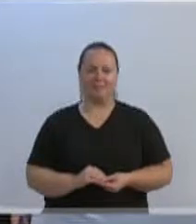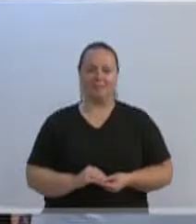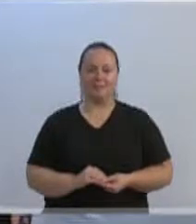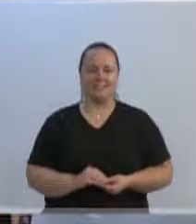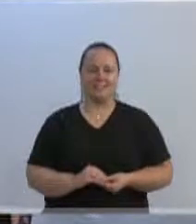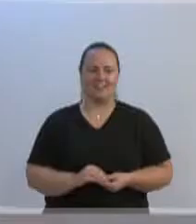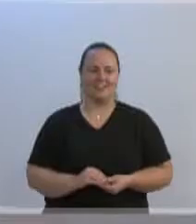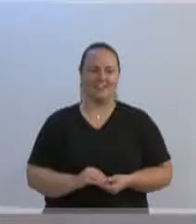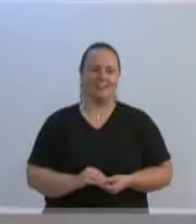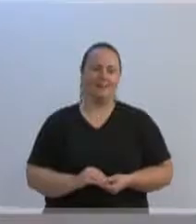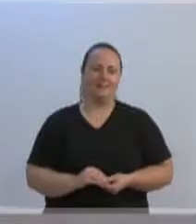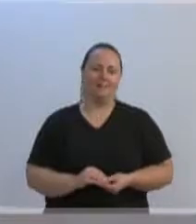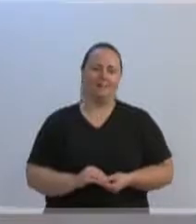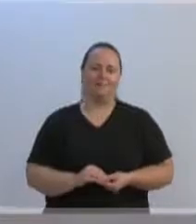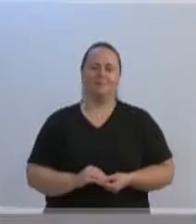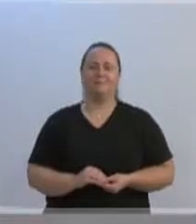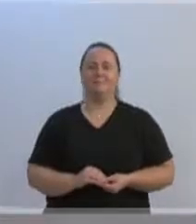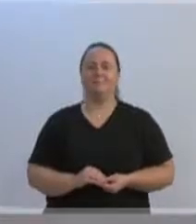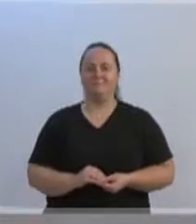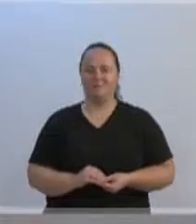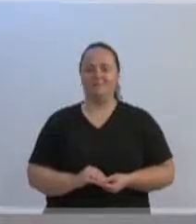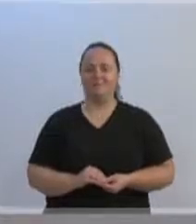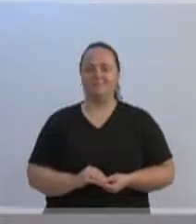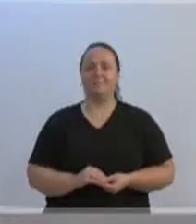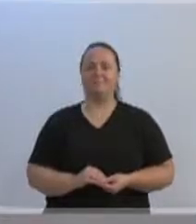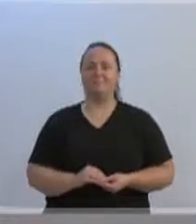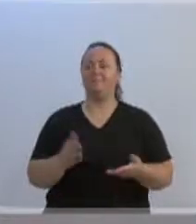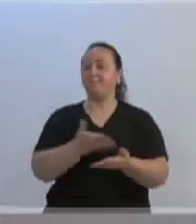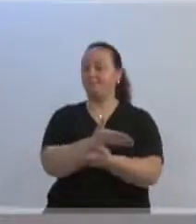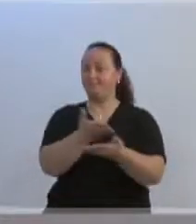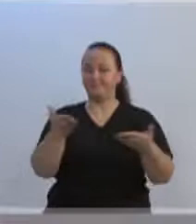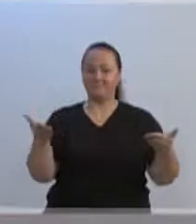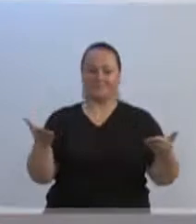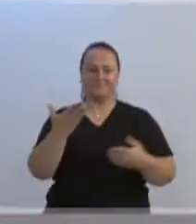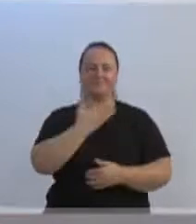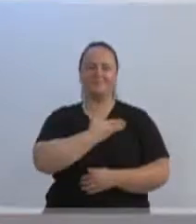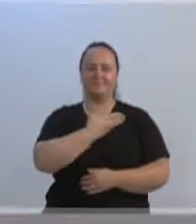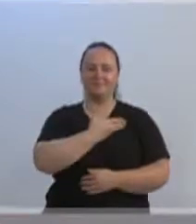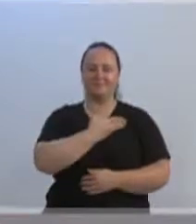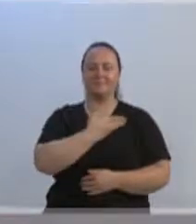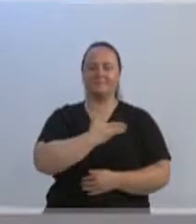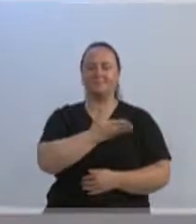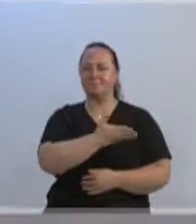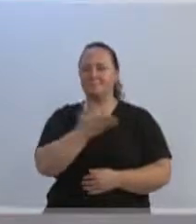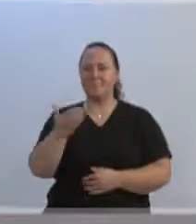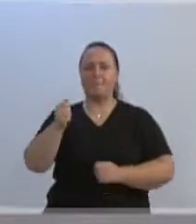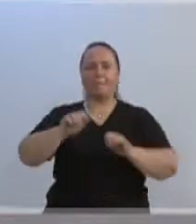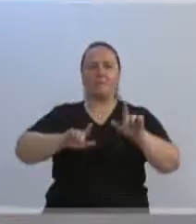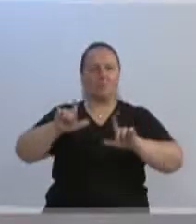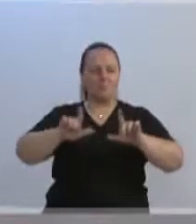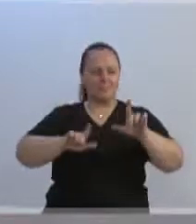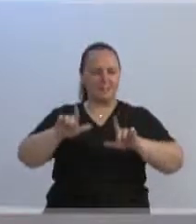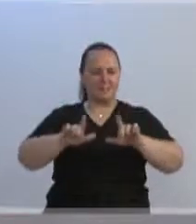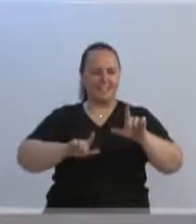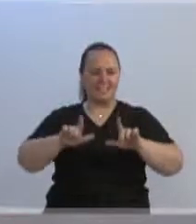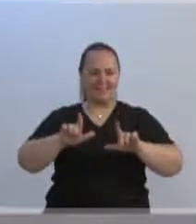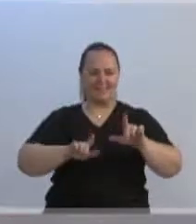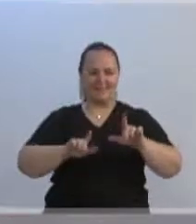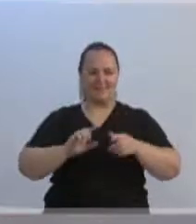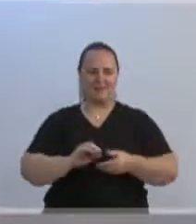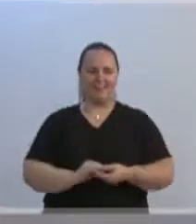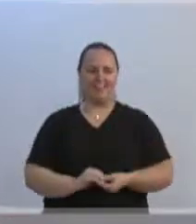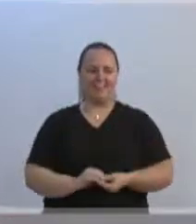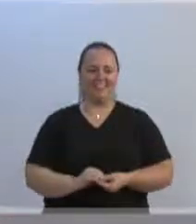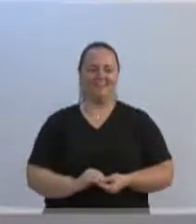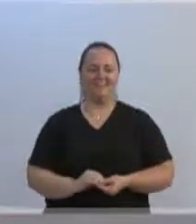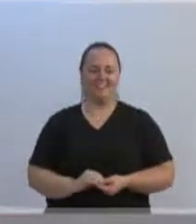cumprimento o presidente dessa casa colegas vereadores amigos que nos acompanha na tv l eu quero nesse primeiro momento falar aqui